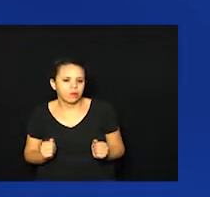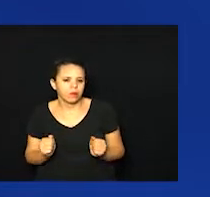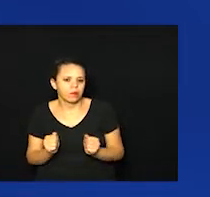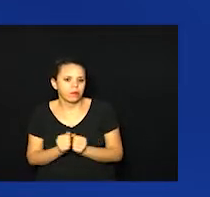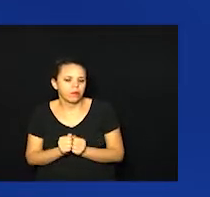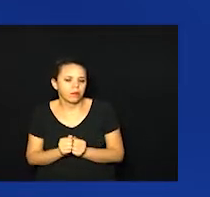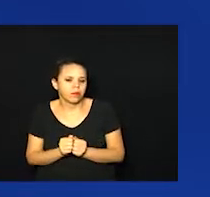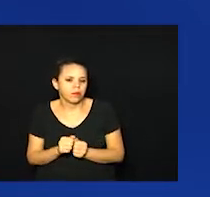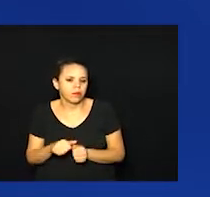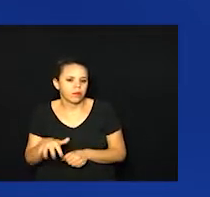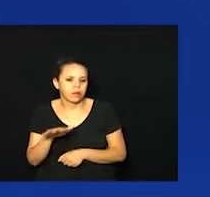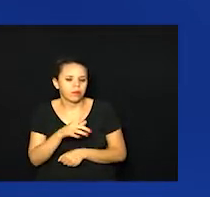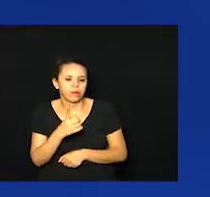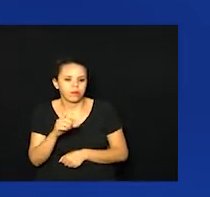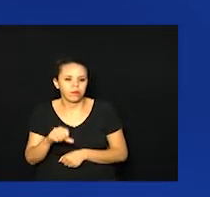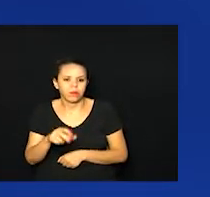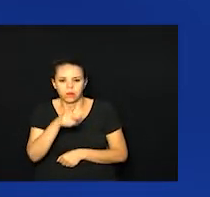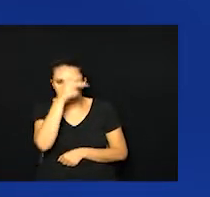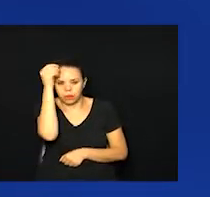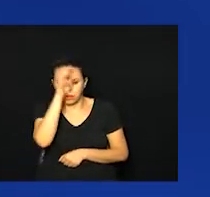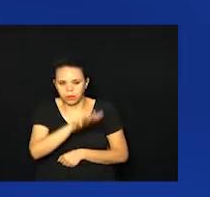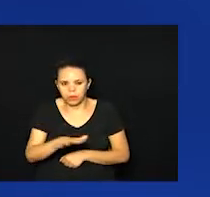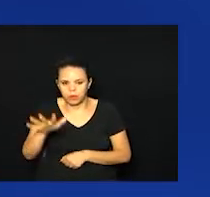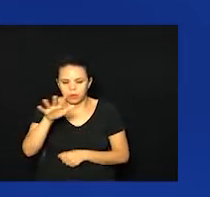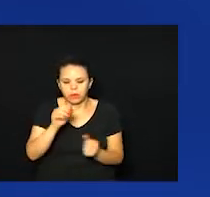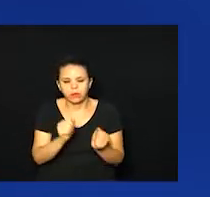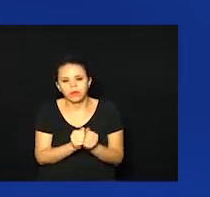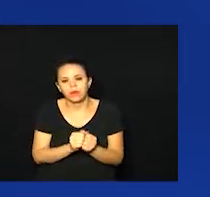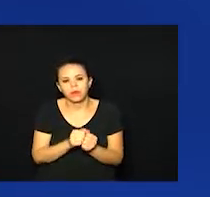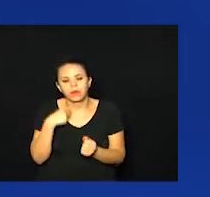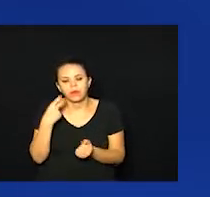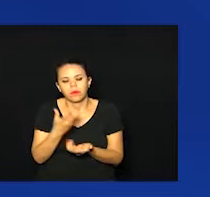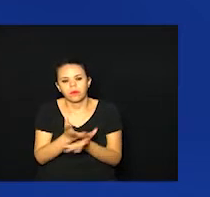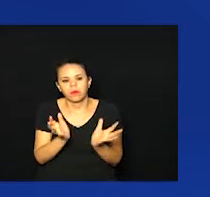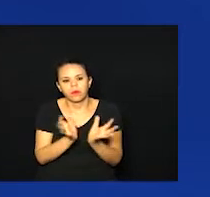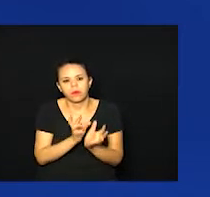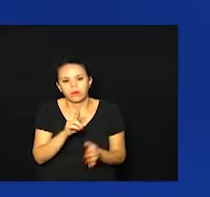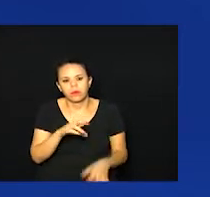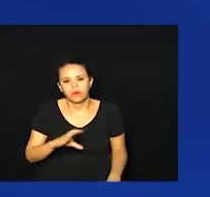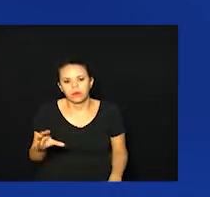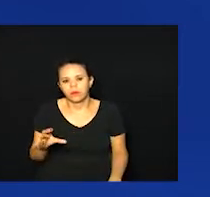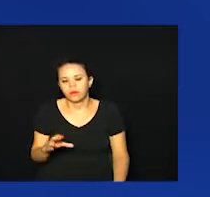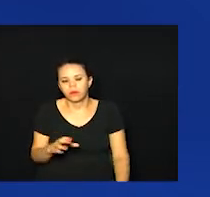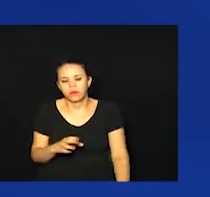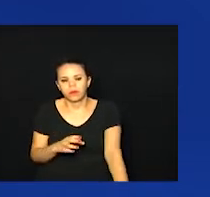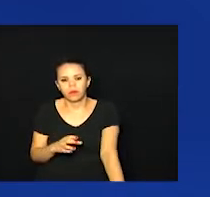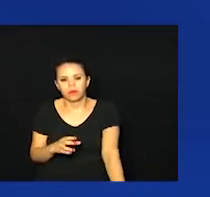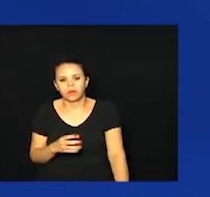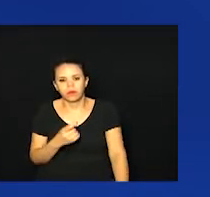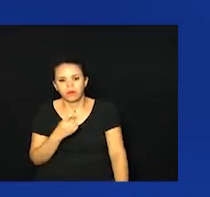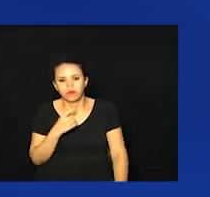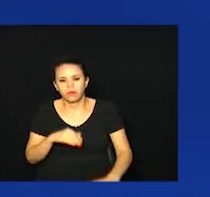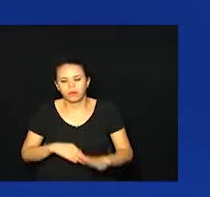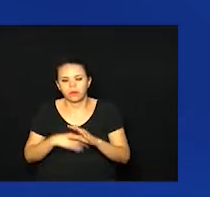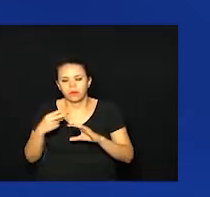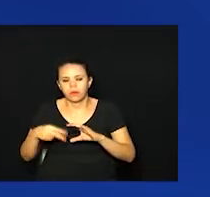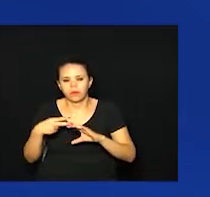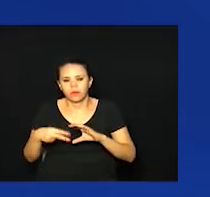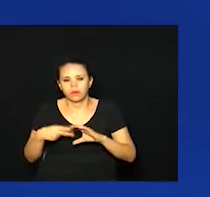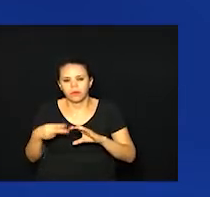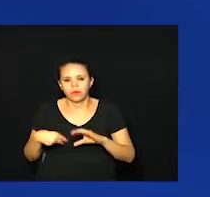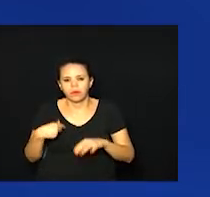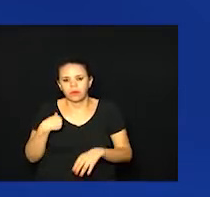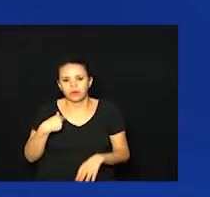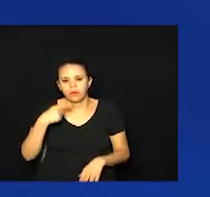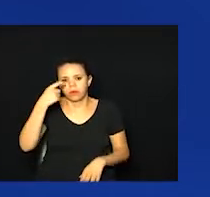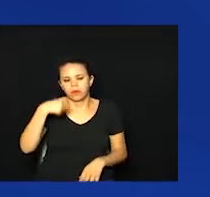com os outros 19 prefeitos e juntamente com o Parlamento da Região Metropolitana de Câmaras Municipais, que eu sou o